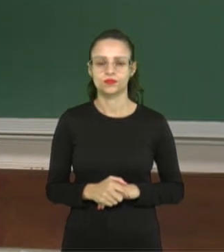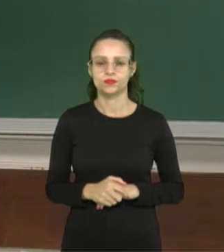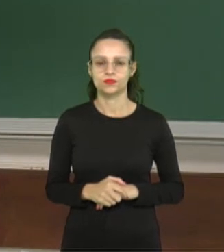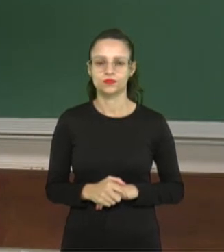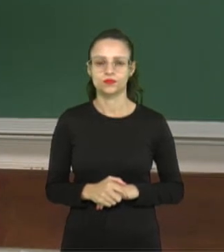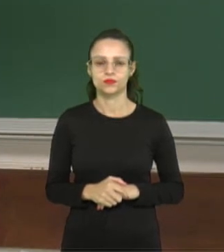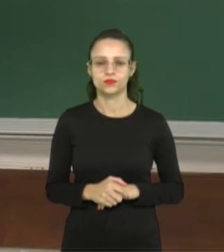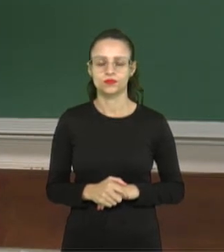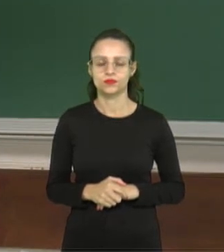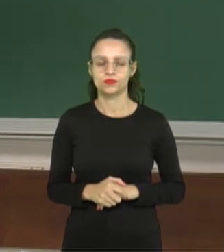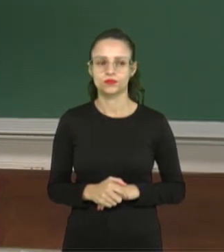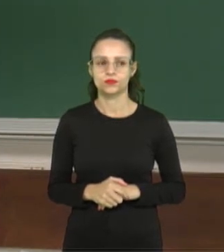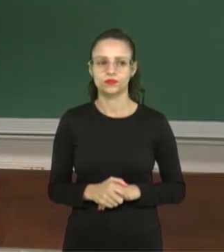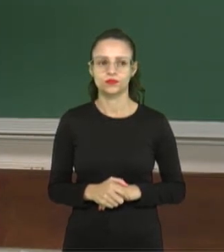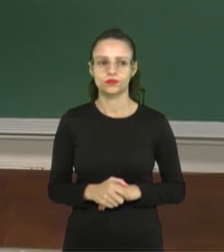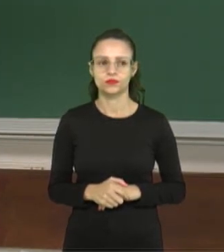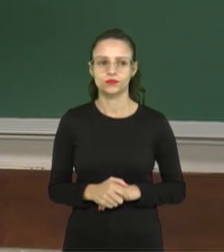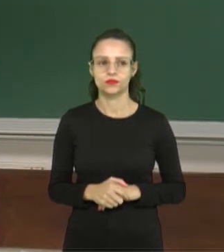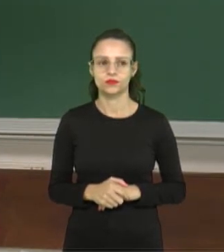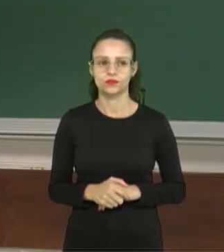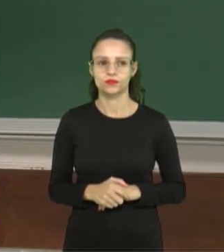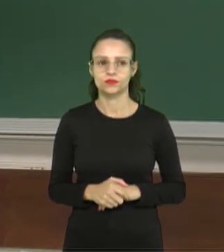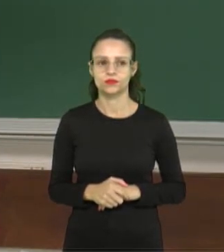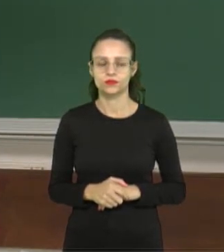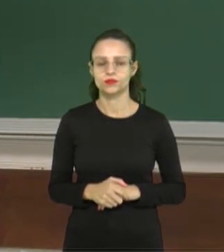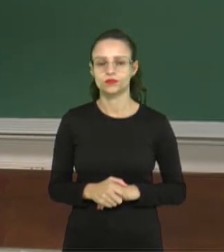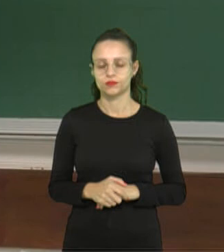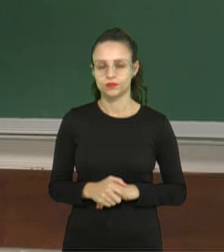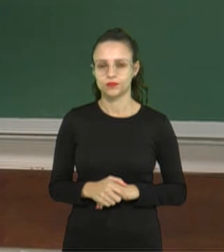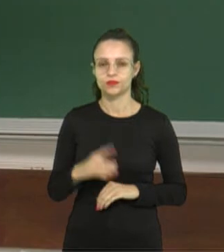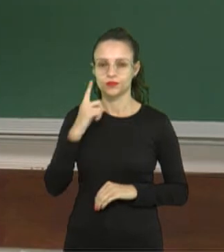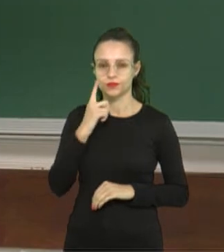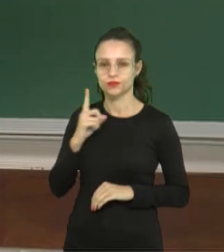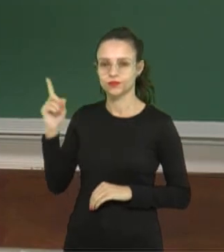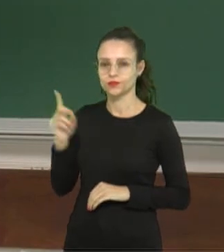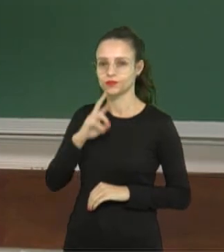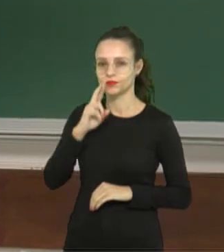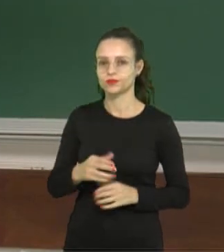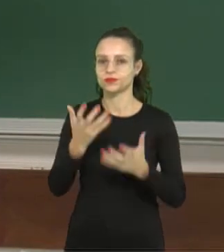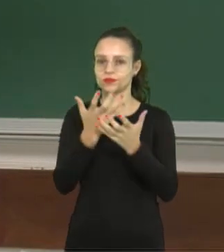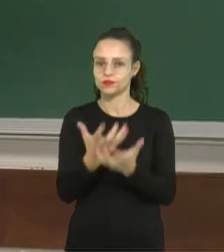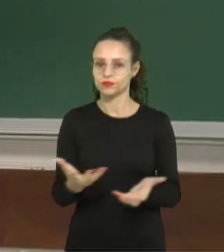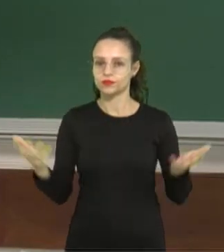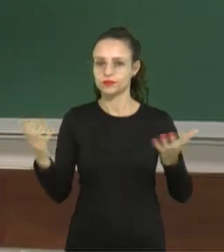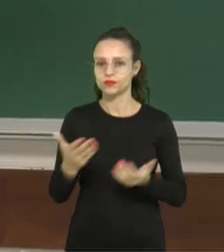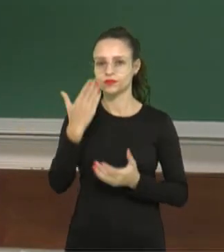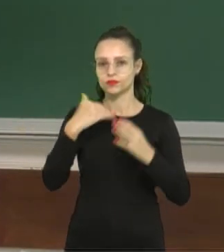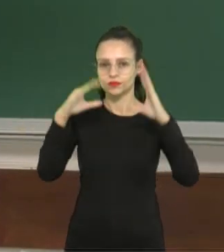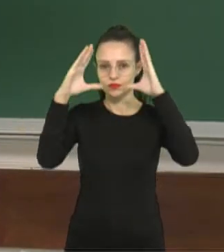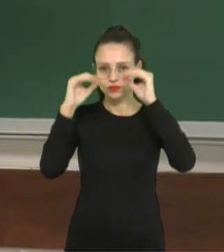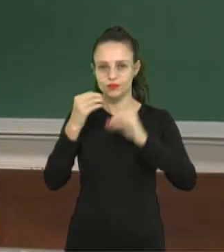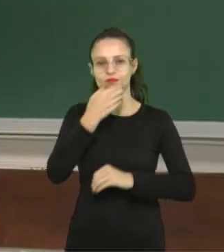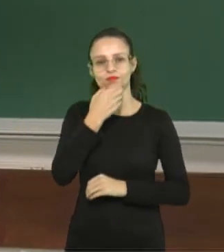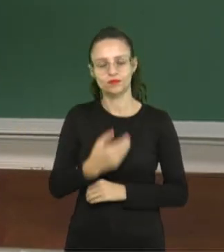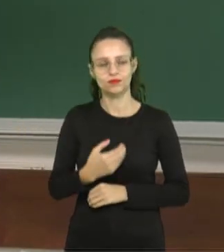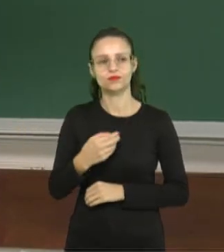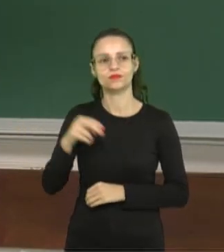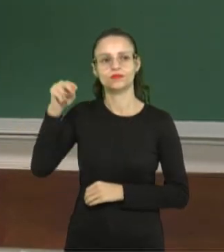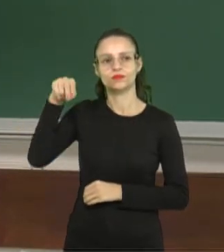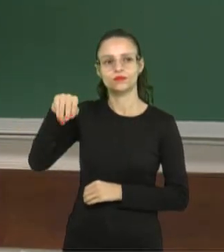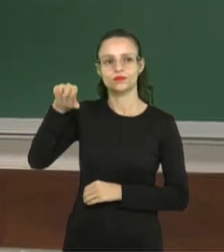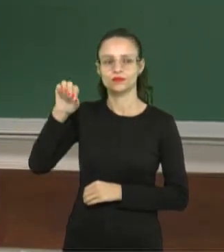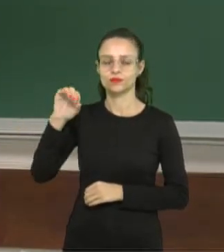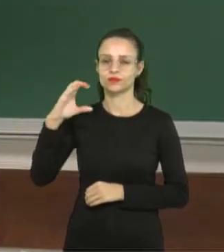de 24 de dezembro? Noche Buena, tá? Ceia de Natal, então, em espanhol, nós chamamos de